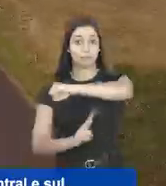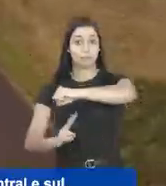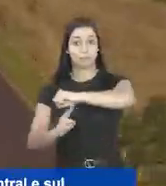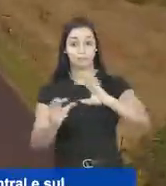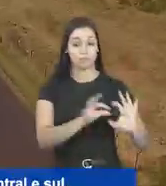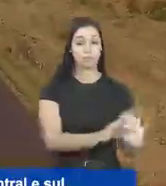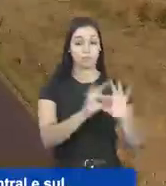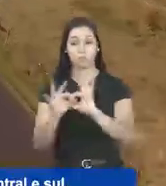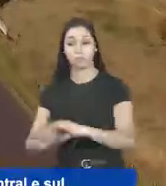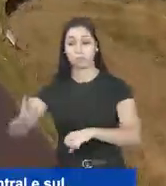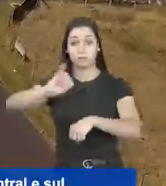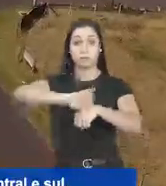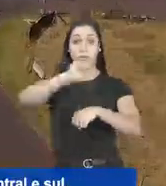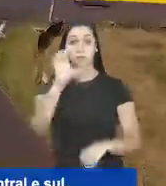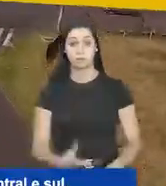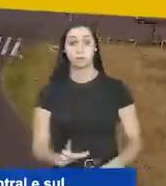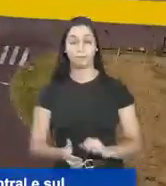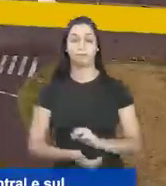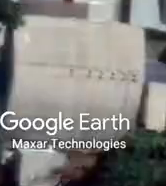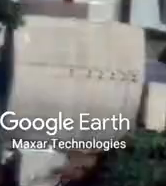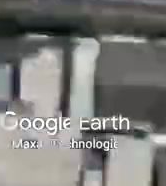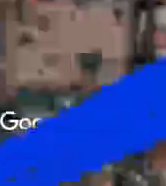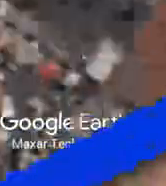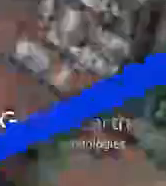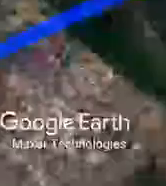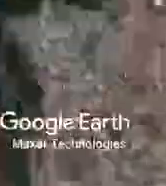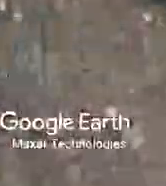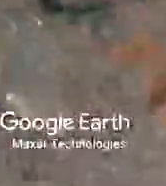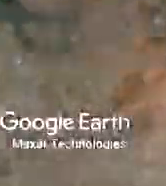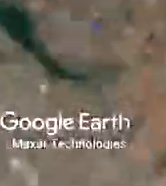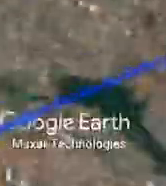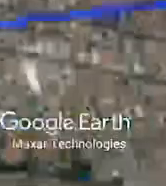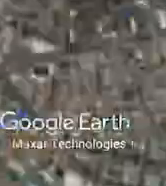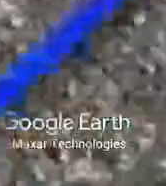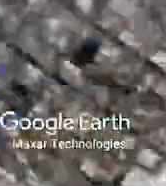aqui um viaduto para ligar as regiões central e sul.